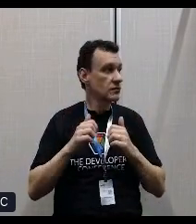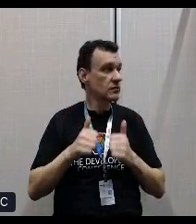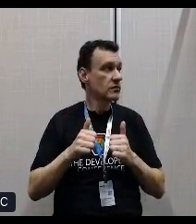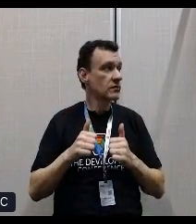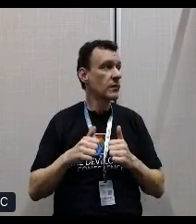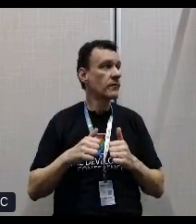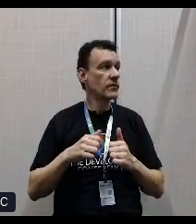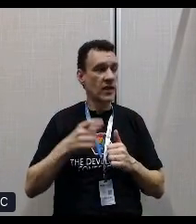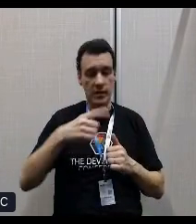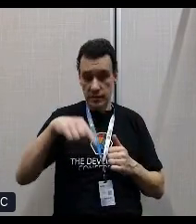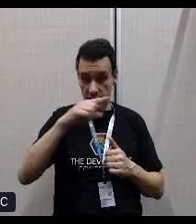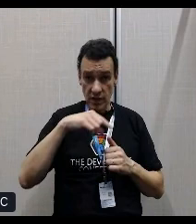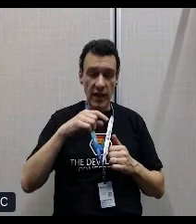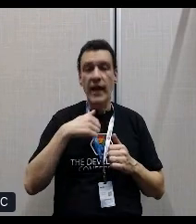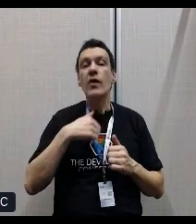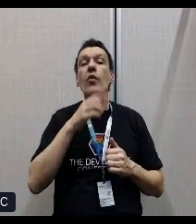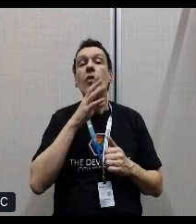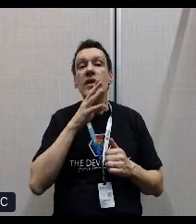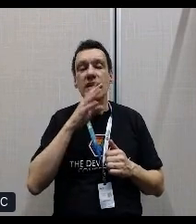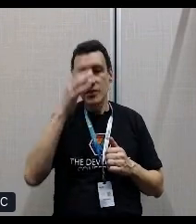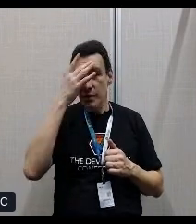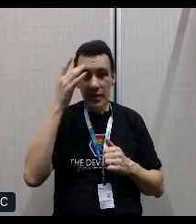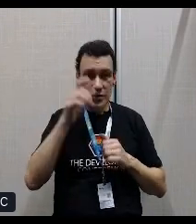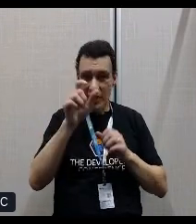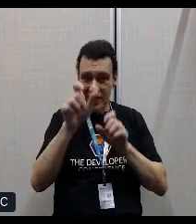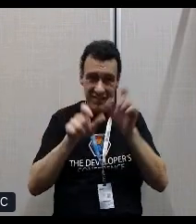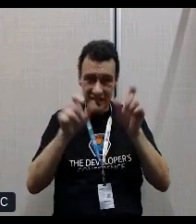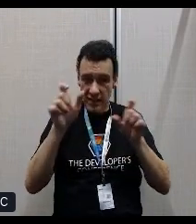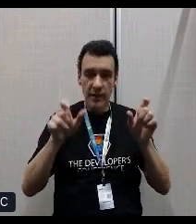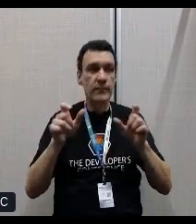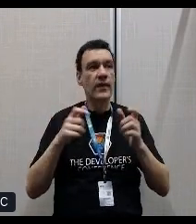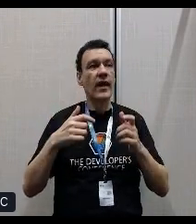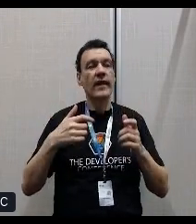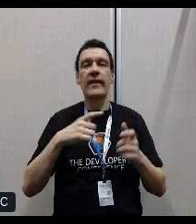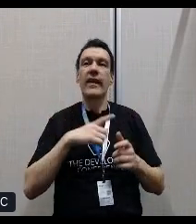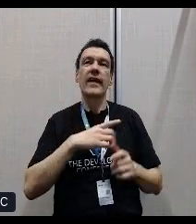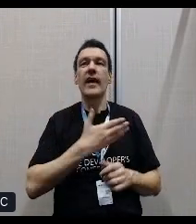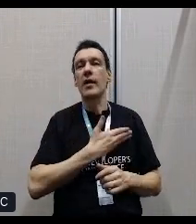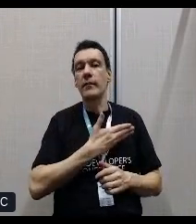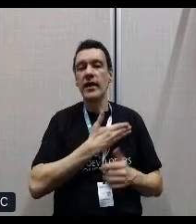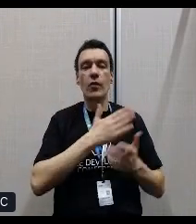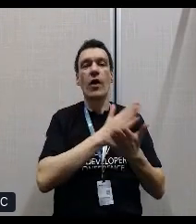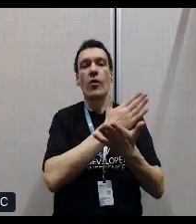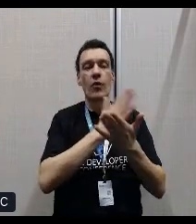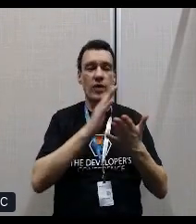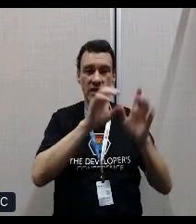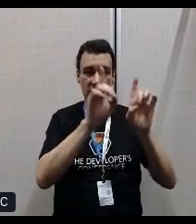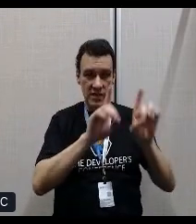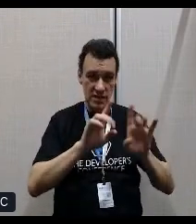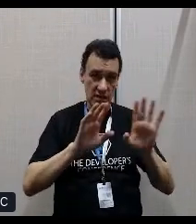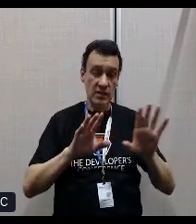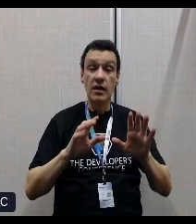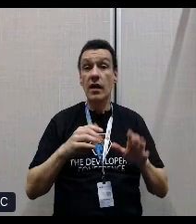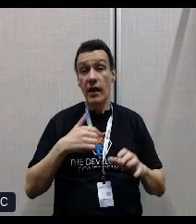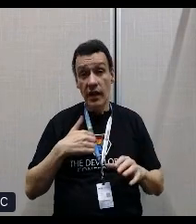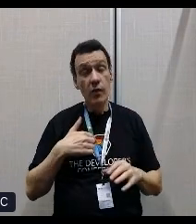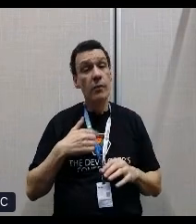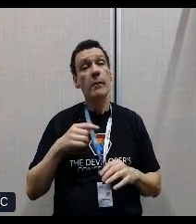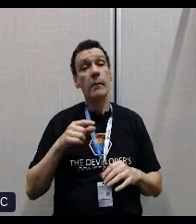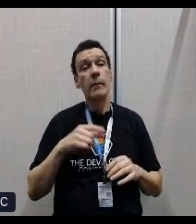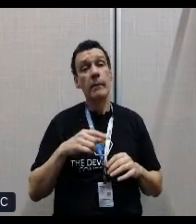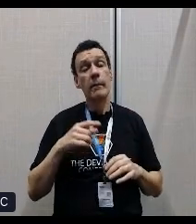deficiência, se eu estou dentro desse escopo e conheço, tenho amigos que têm deficiência, prefiro utilizar produtos e serviços